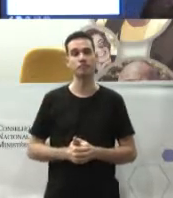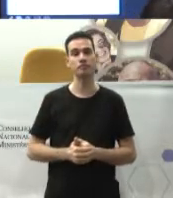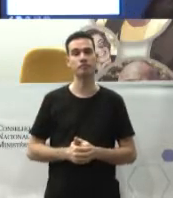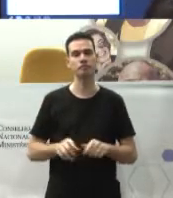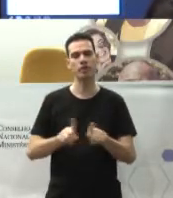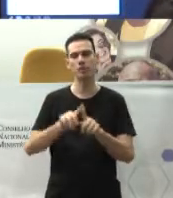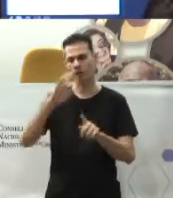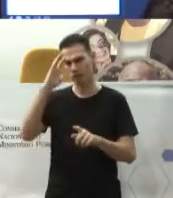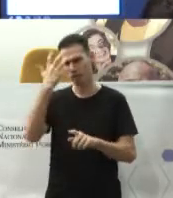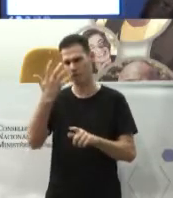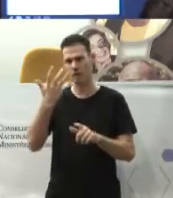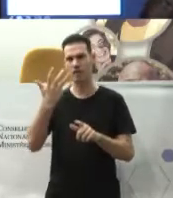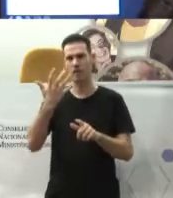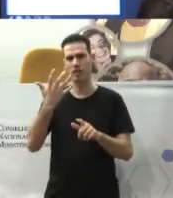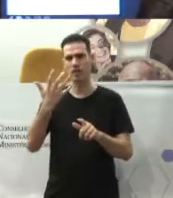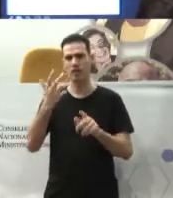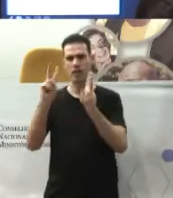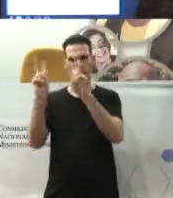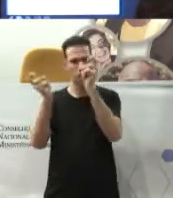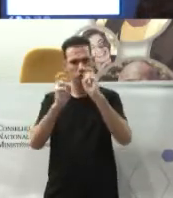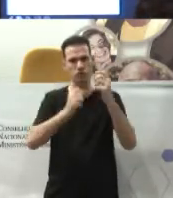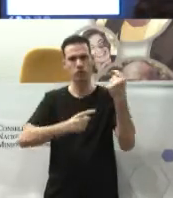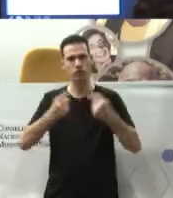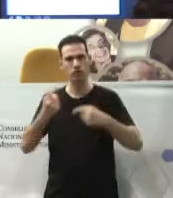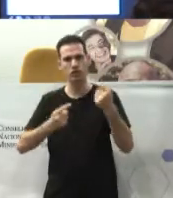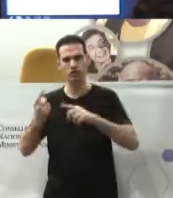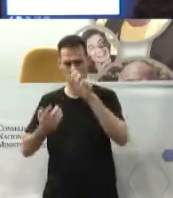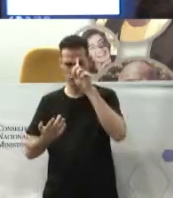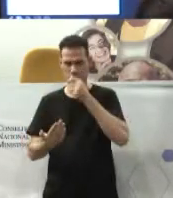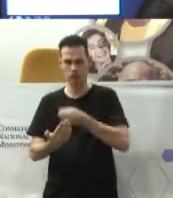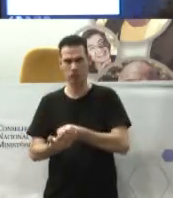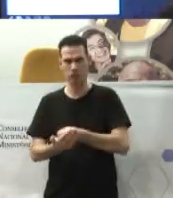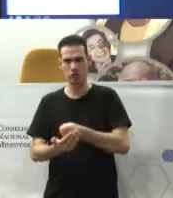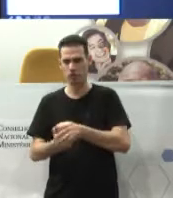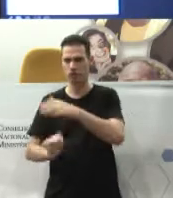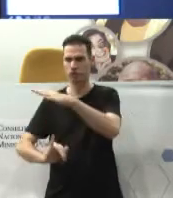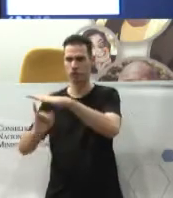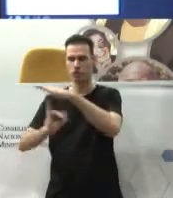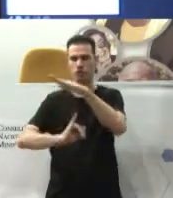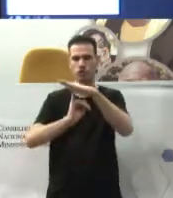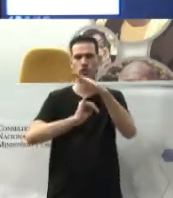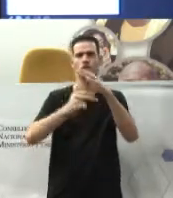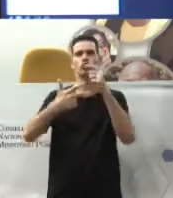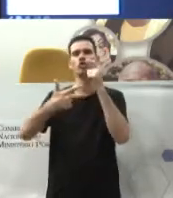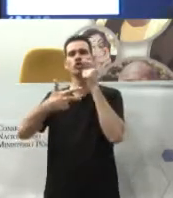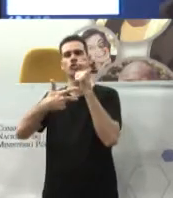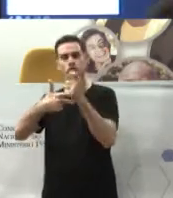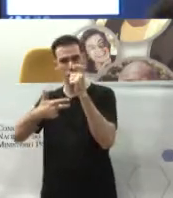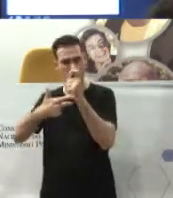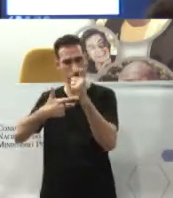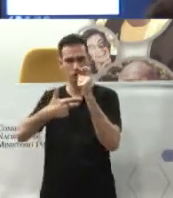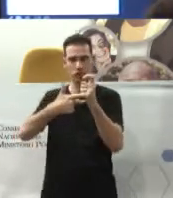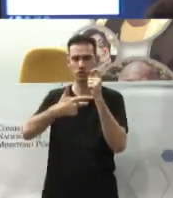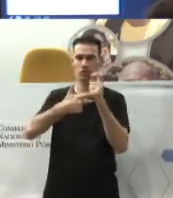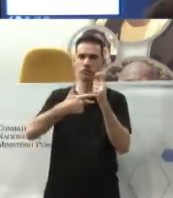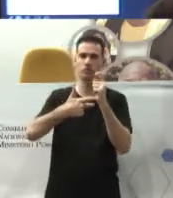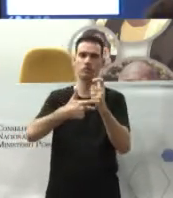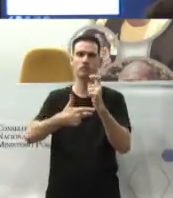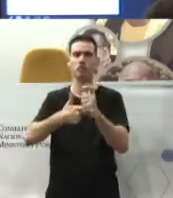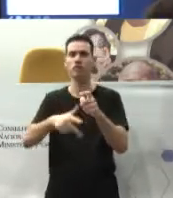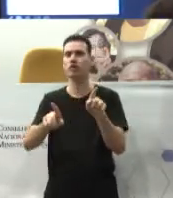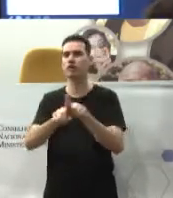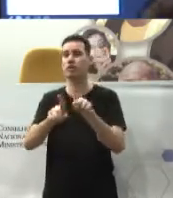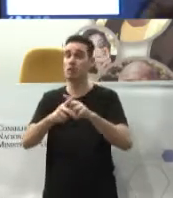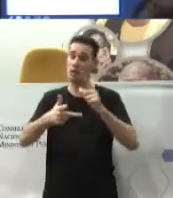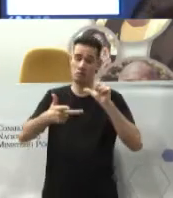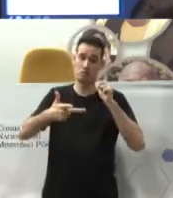resolver a questão das disfunções políticas, decisões de órgãos do executivo, decisões de órgãos até